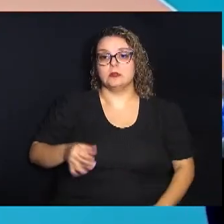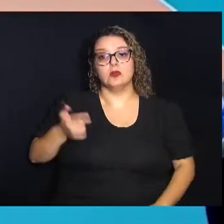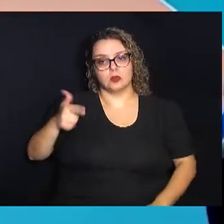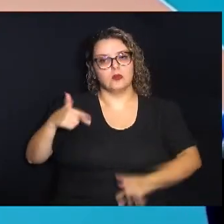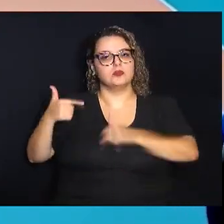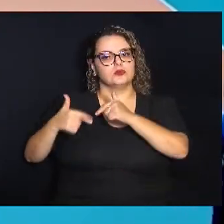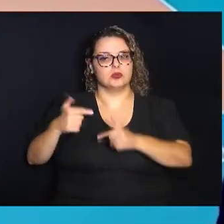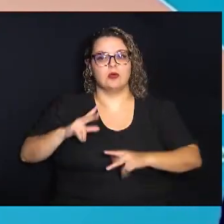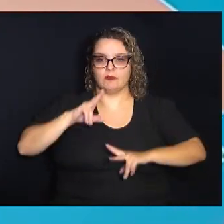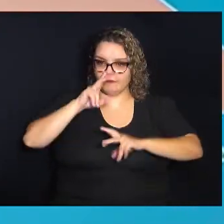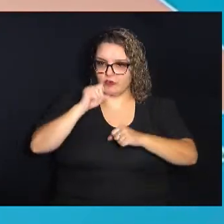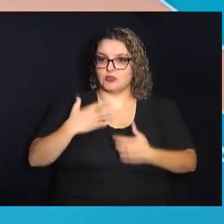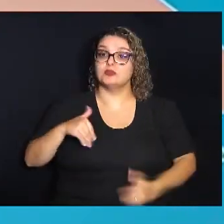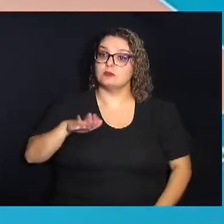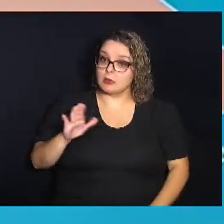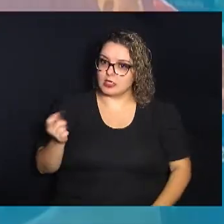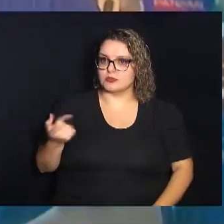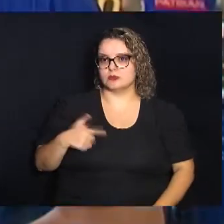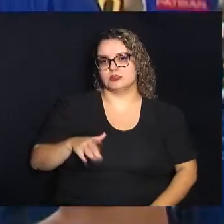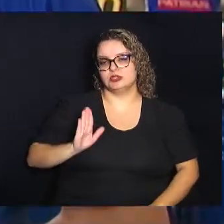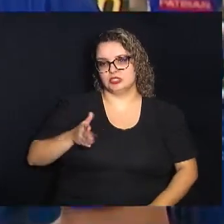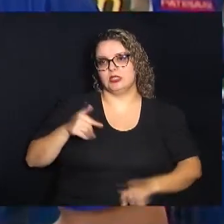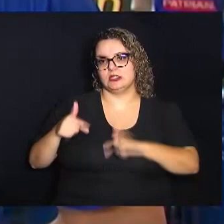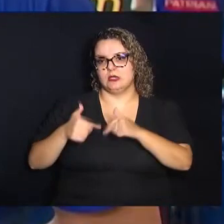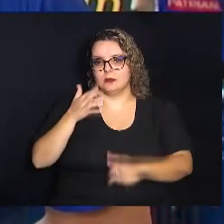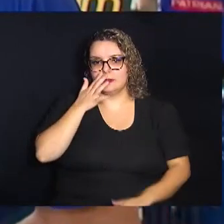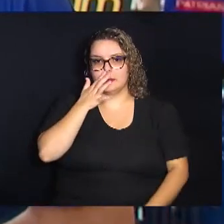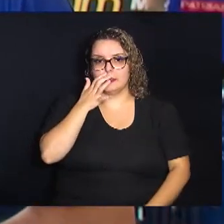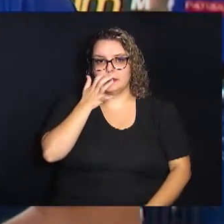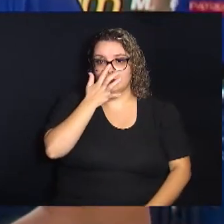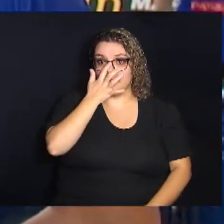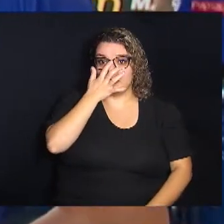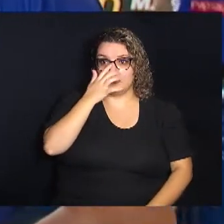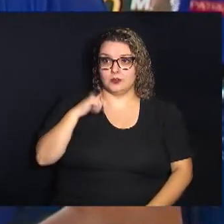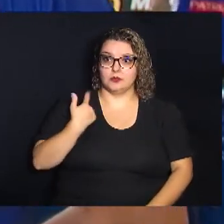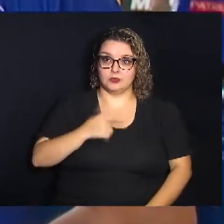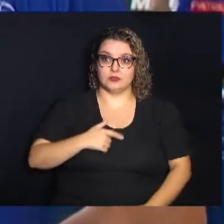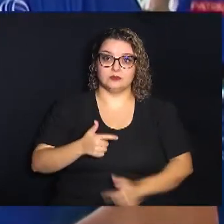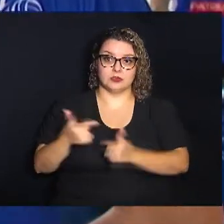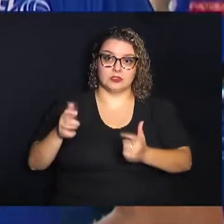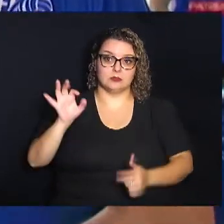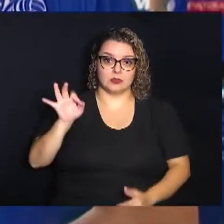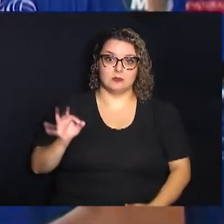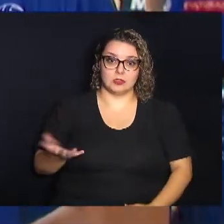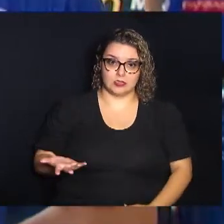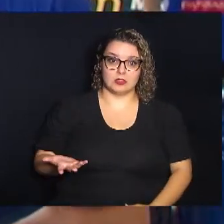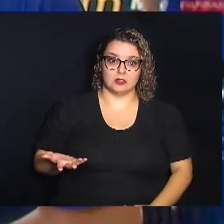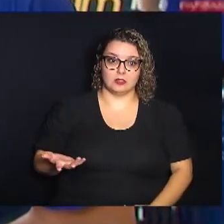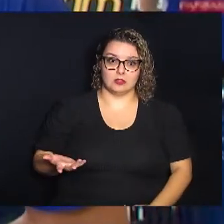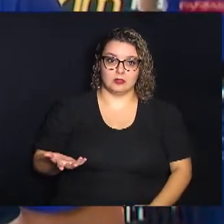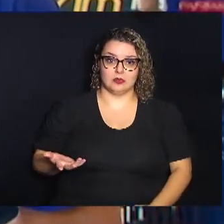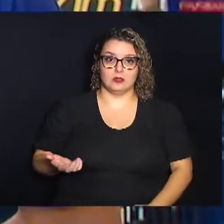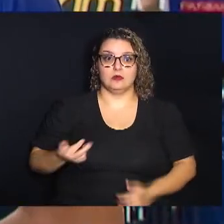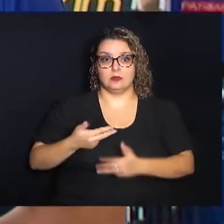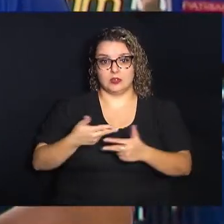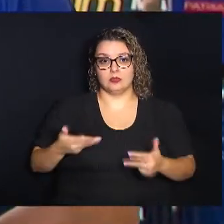trabalhando, mais ainda. A gente tem uma grande possibilidade, e uma coisa que eu já falei faz muito tempo.